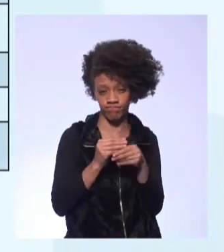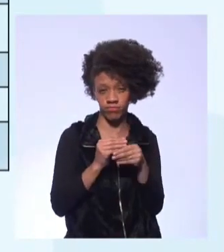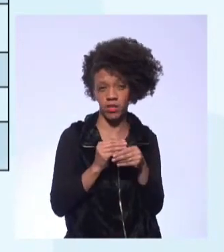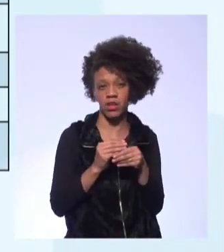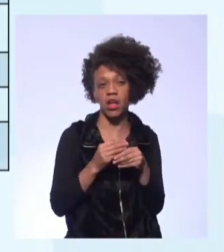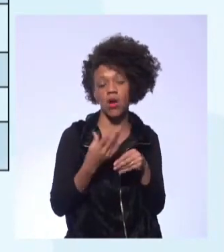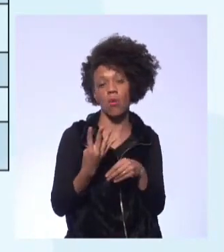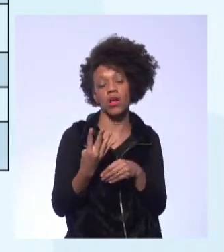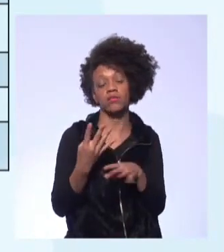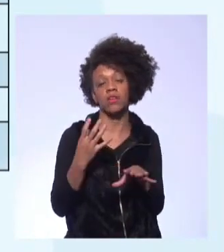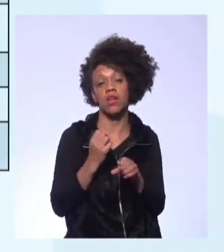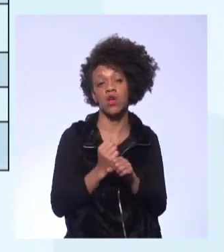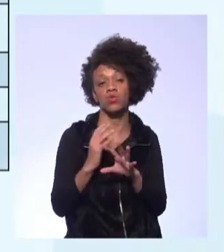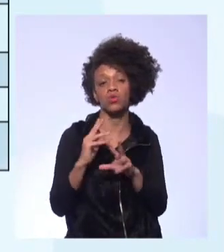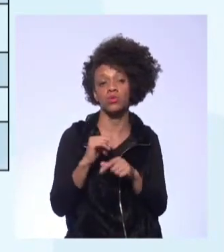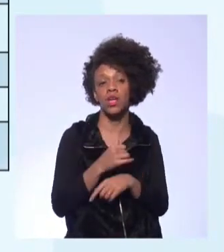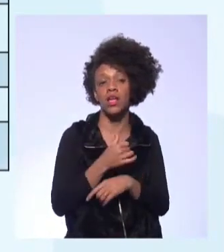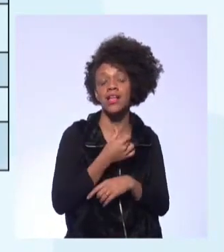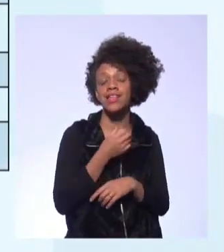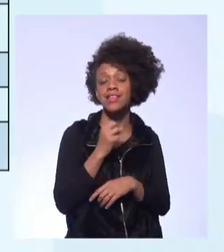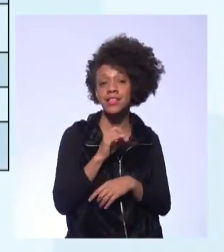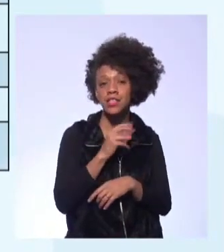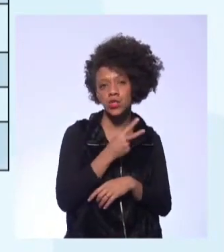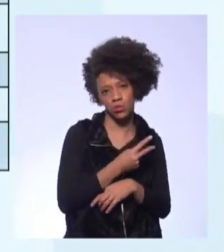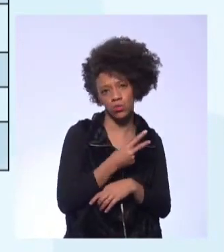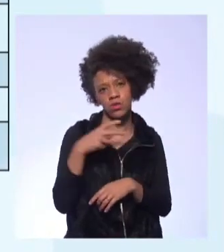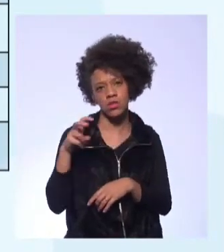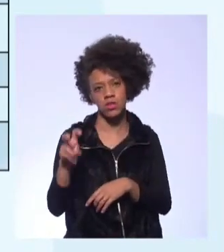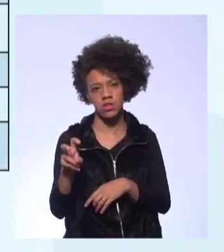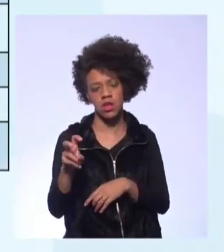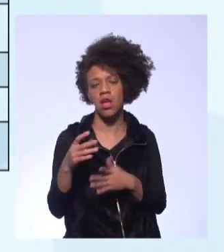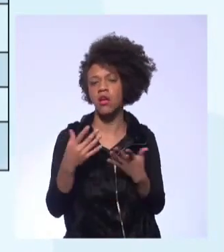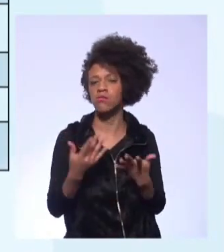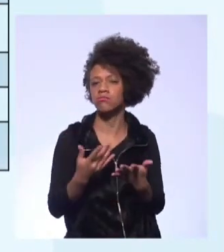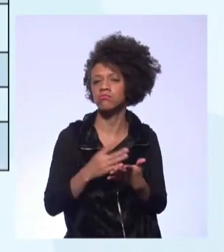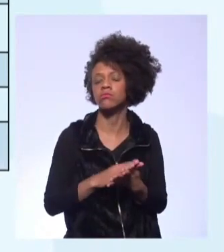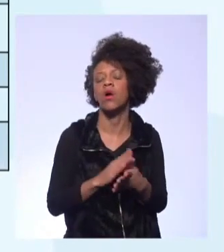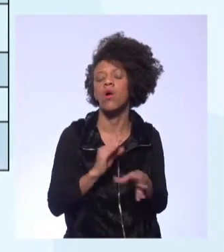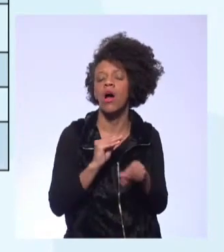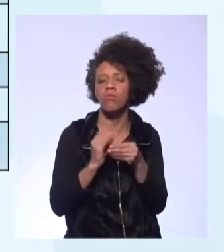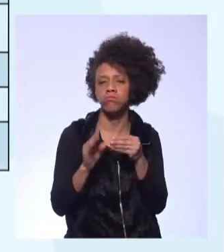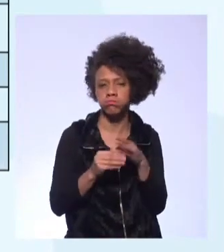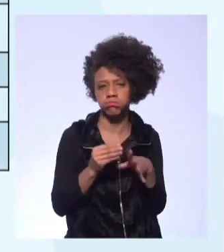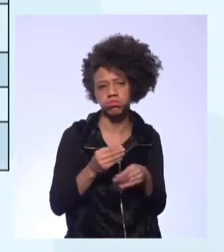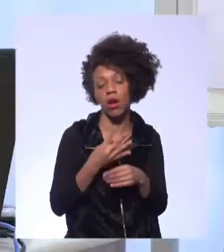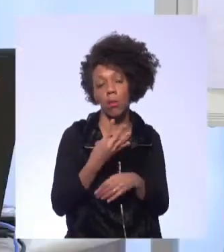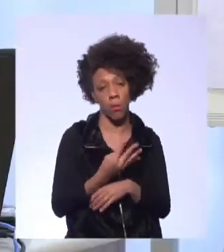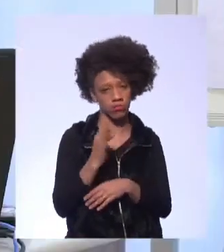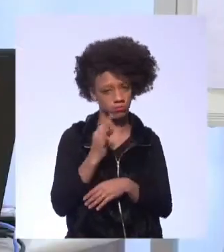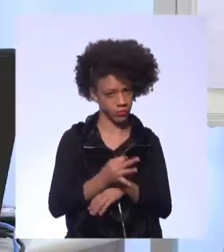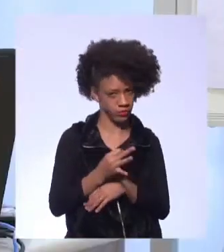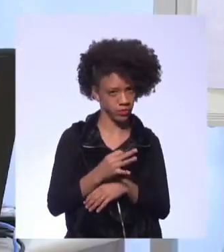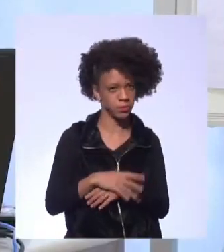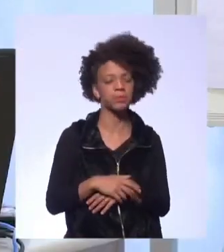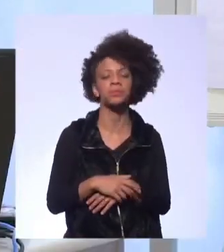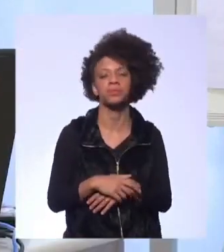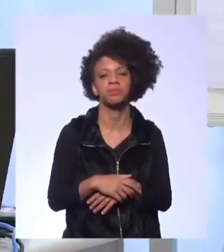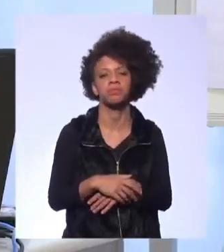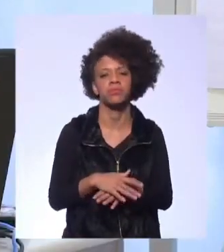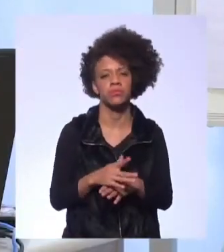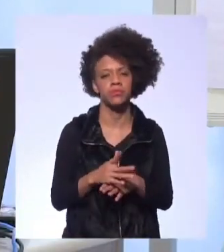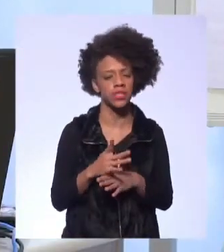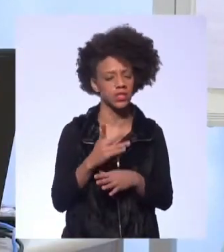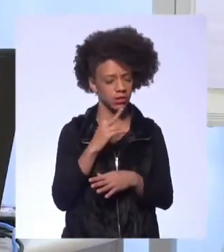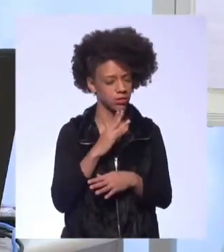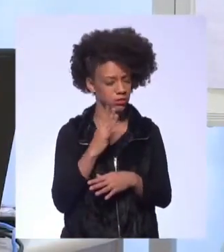substâncias diferentes, se 2 são simples, outras restantes são compostas, que no caso ali são 4. Perfeito, pessoal? Acho que deu para